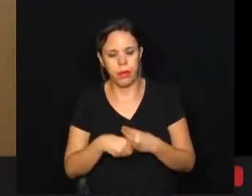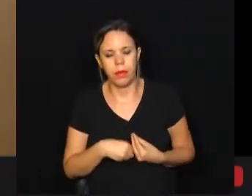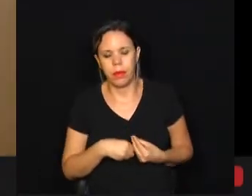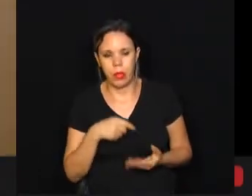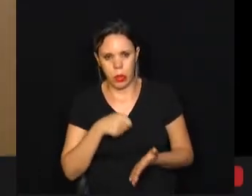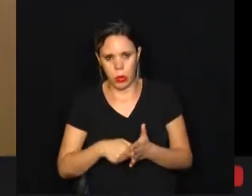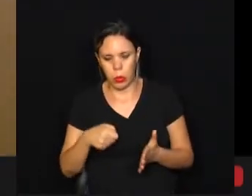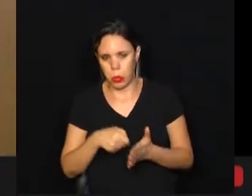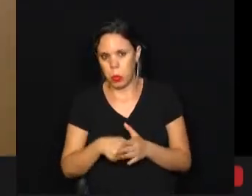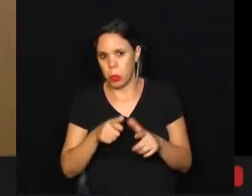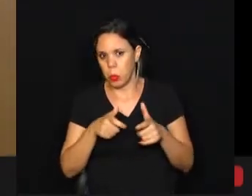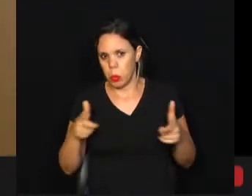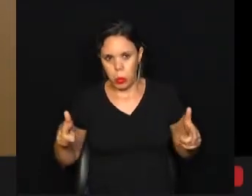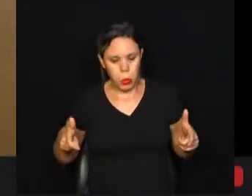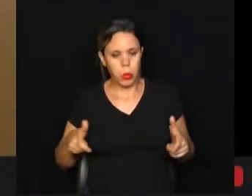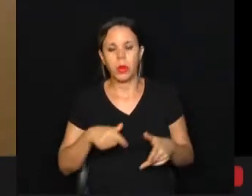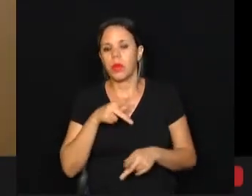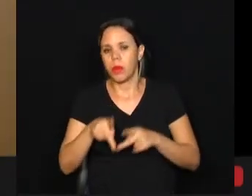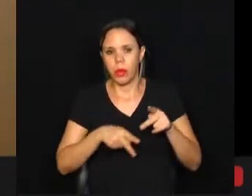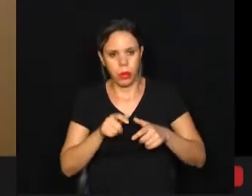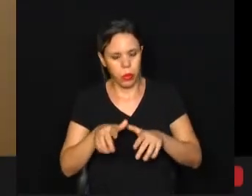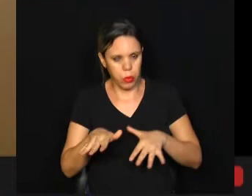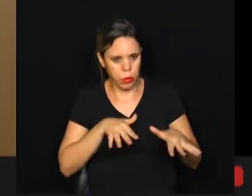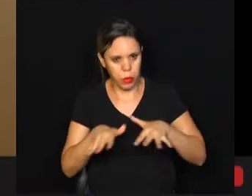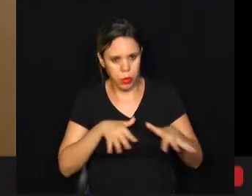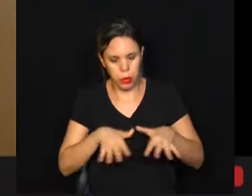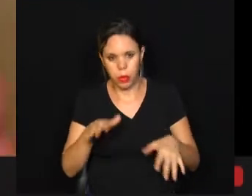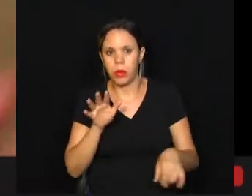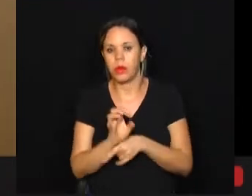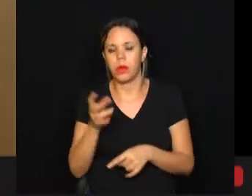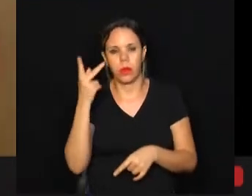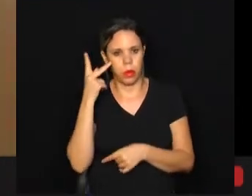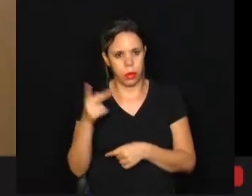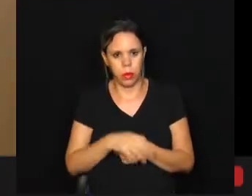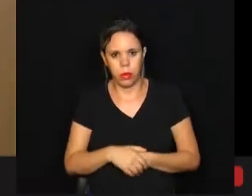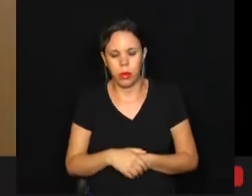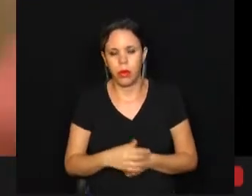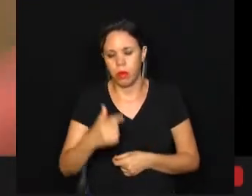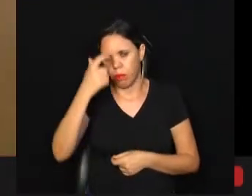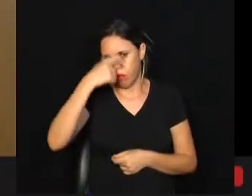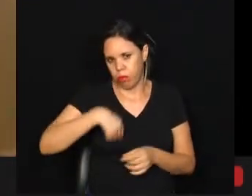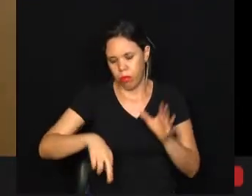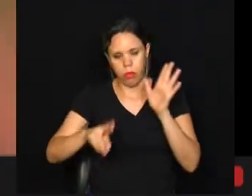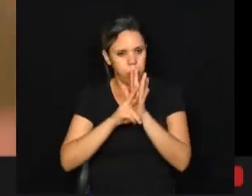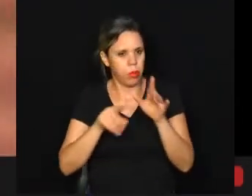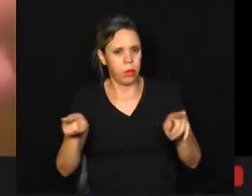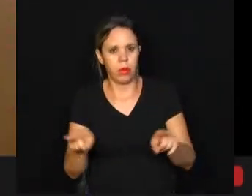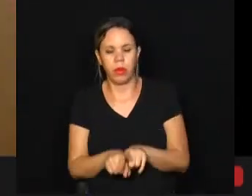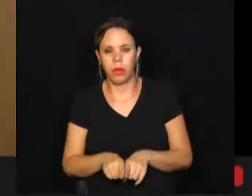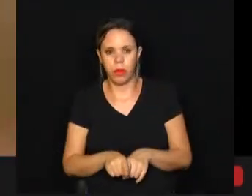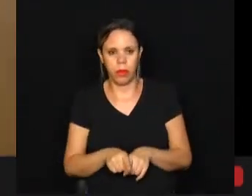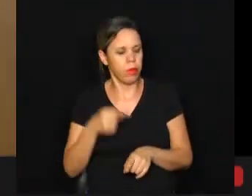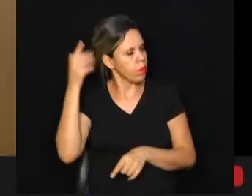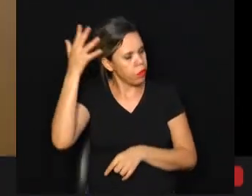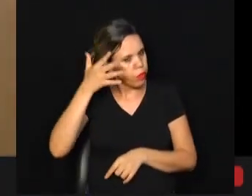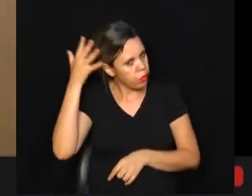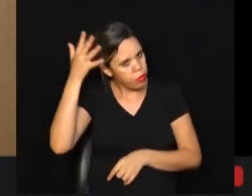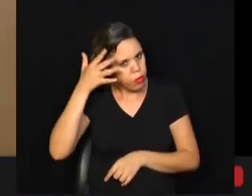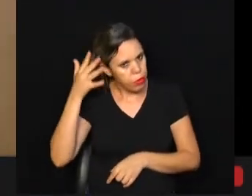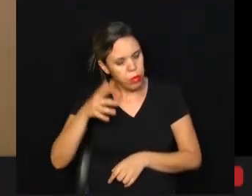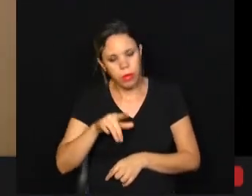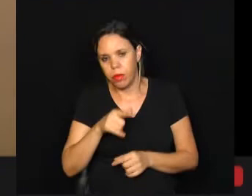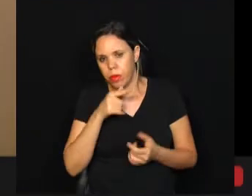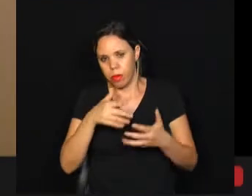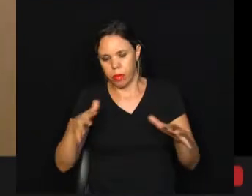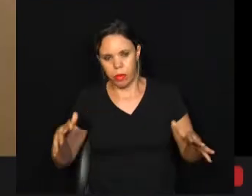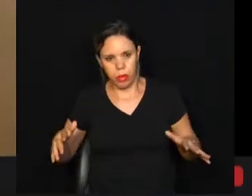luta grande, de grande mobilização no estado de São Paulo. E eu, como representante também pelo Fórum do Litoral, Interior